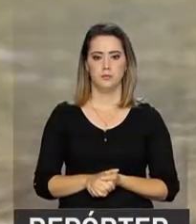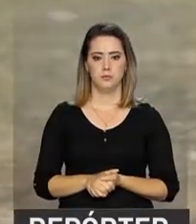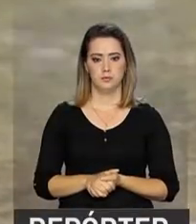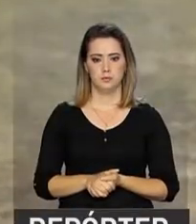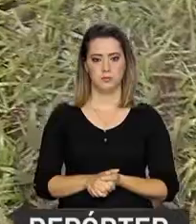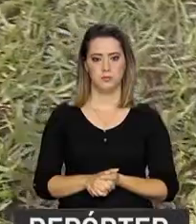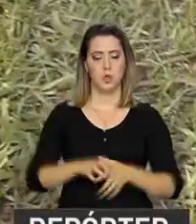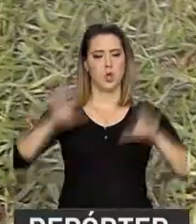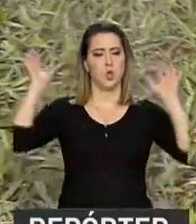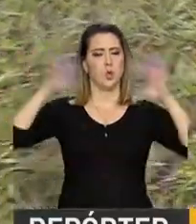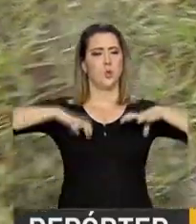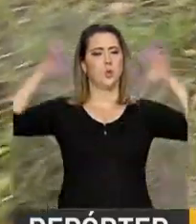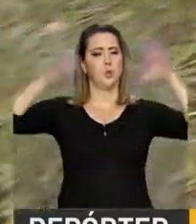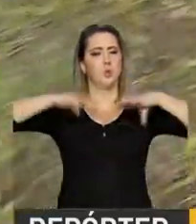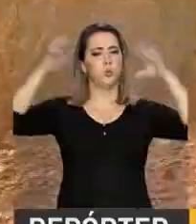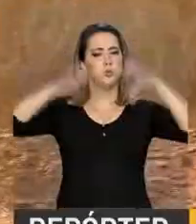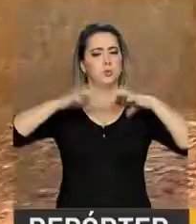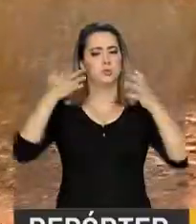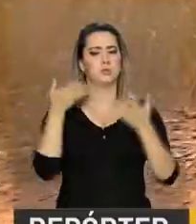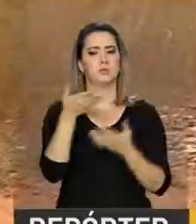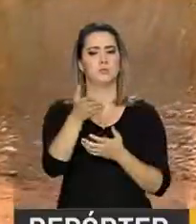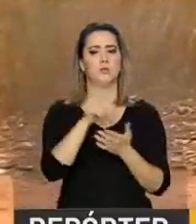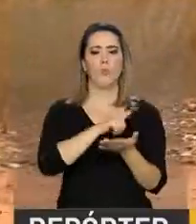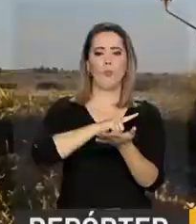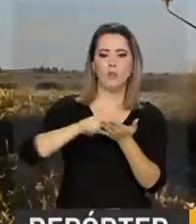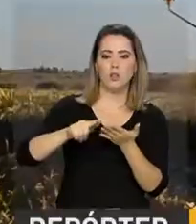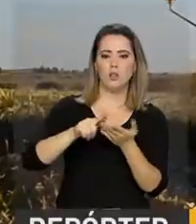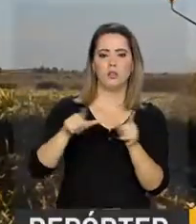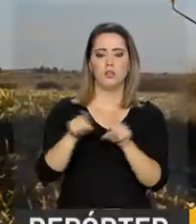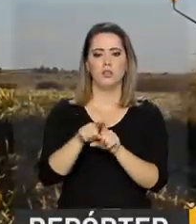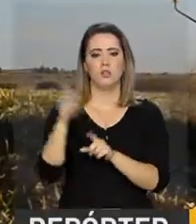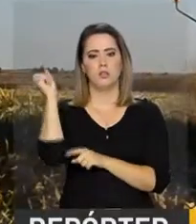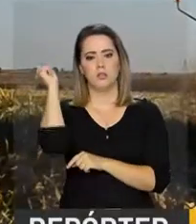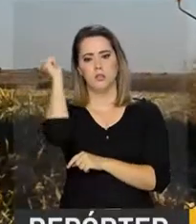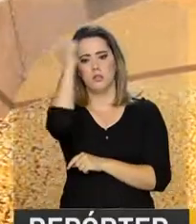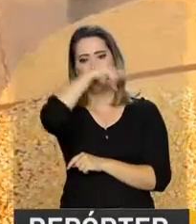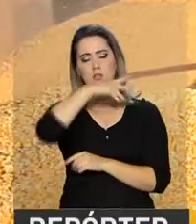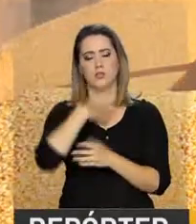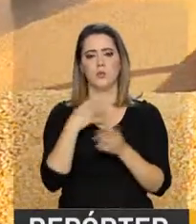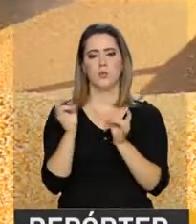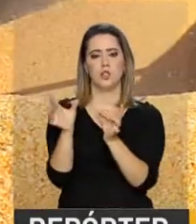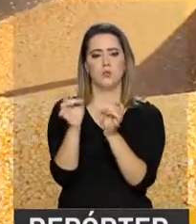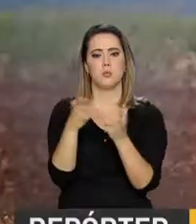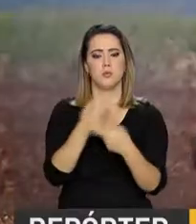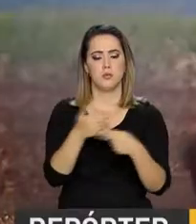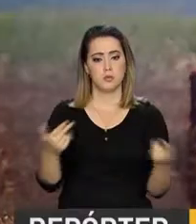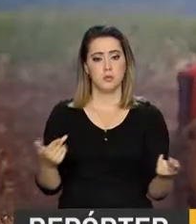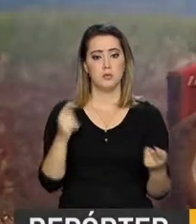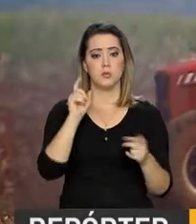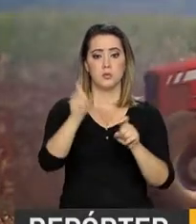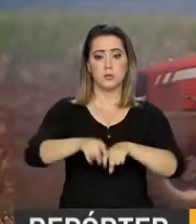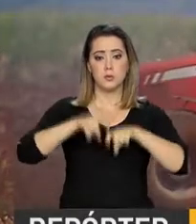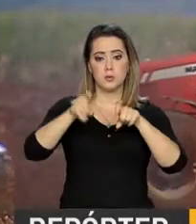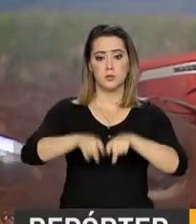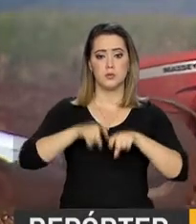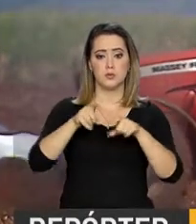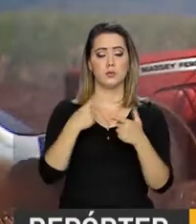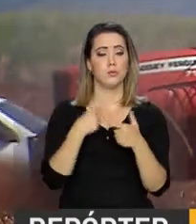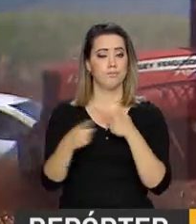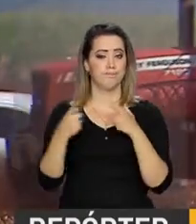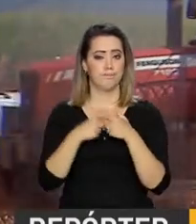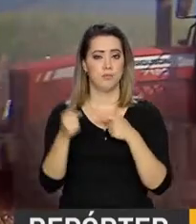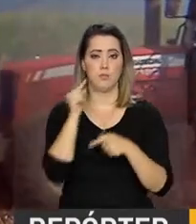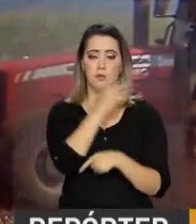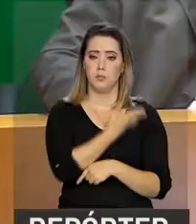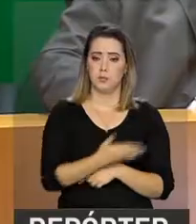chuvas secas dificuldade para comercializar os produtos agricultores afetados por esses